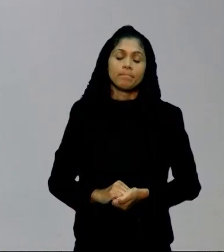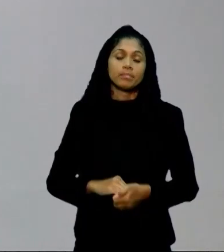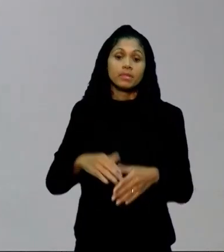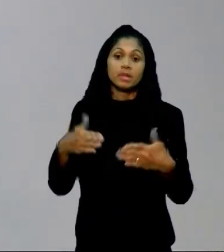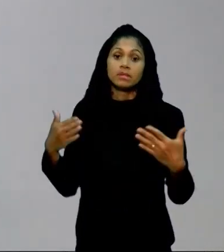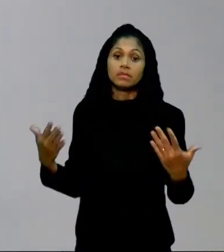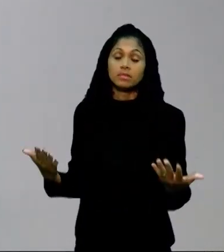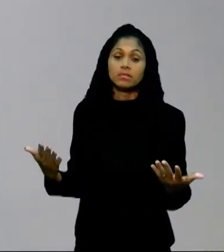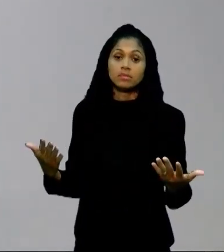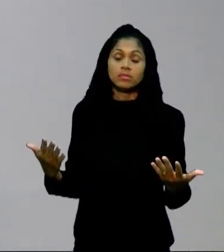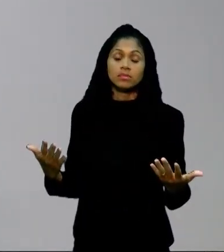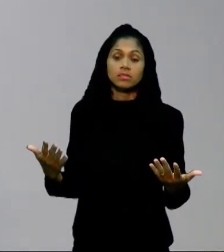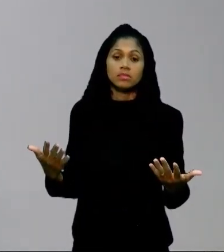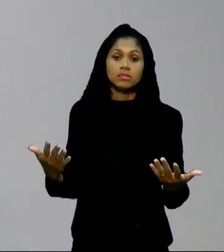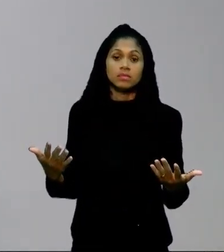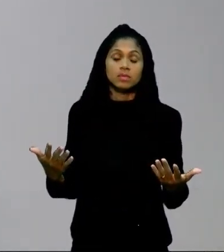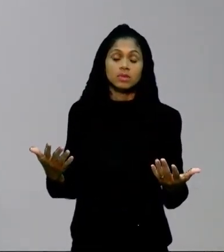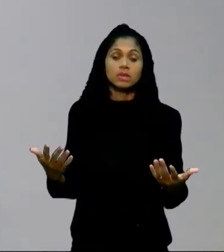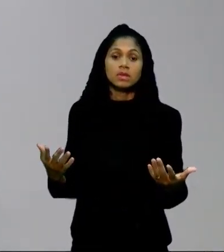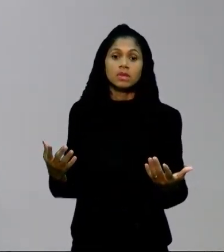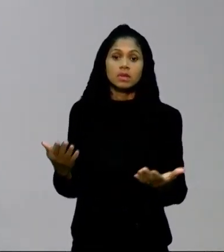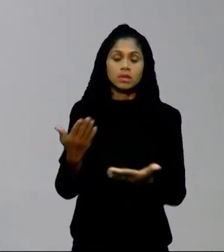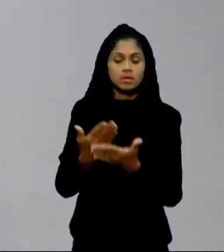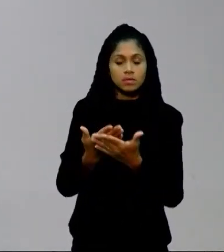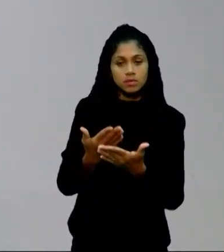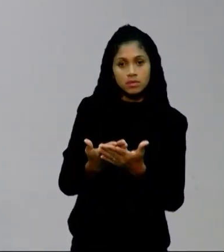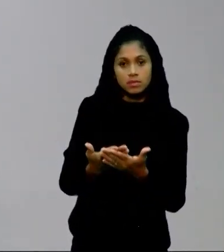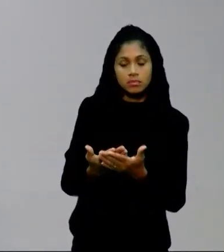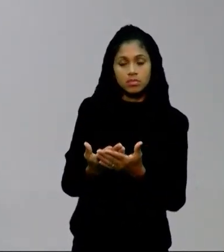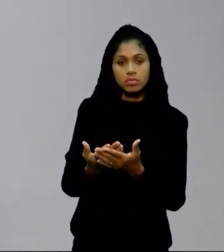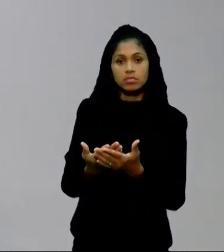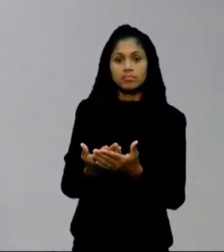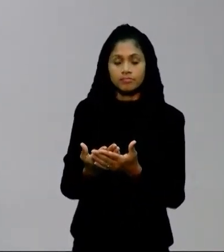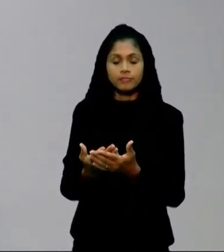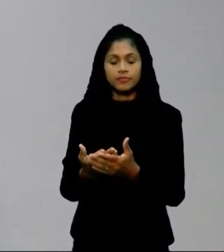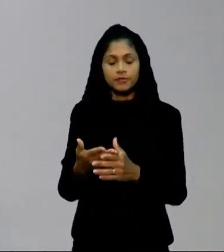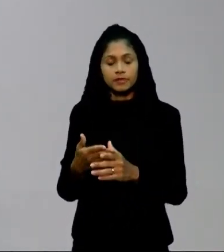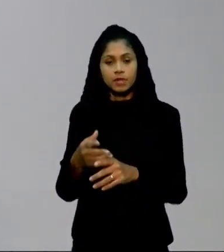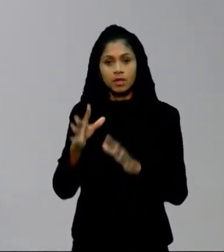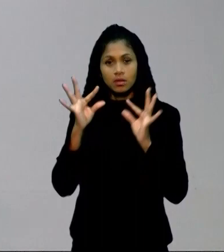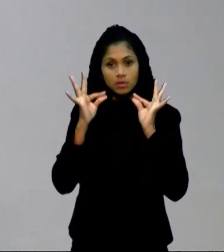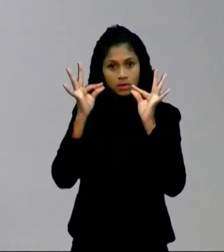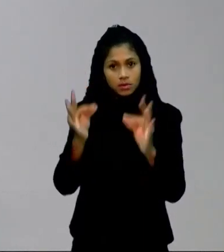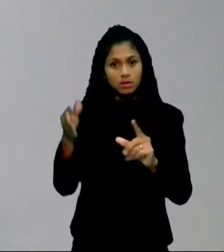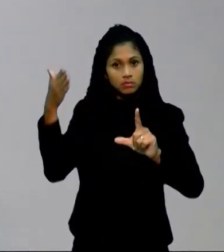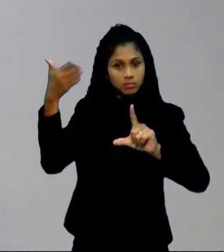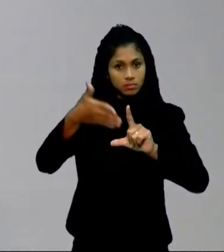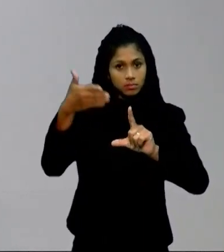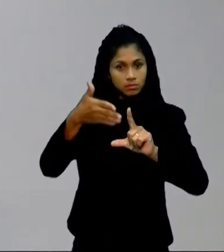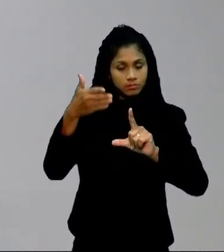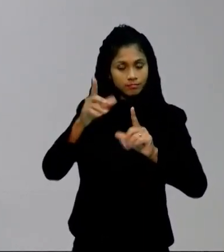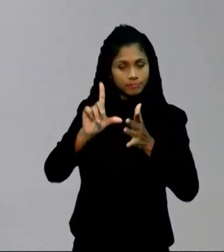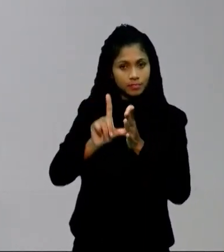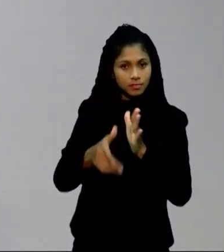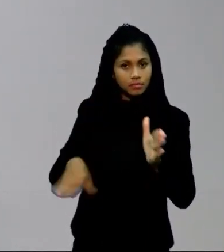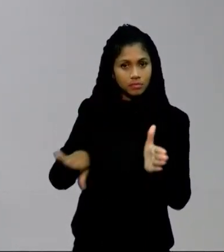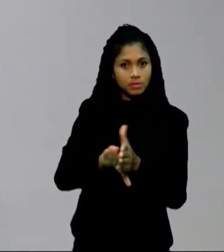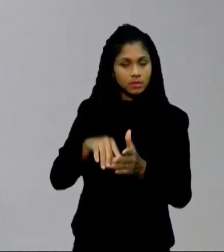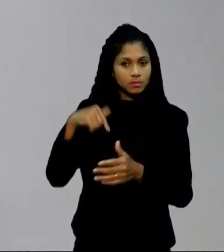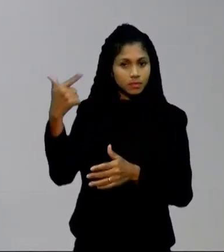Então, galerinha, para essa e mais aulas, é só você ficar de olho na nossa plataforma. Até a próxima!